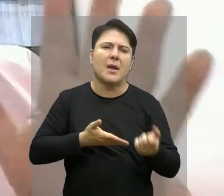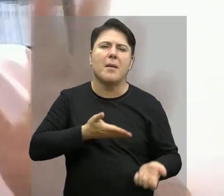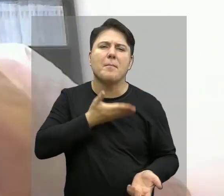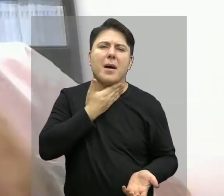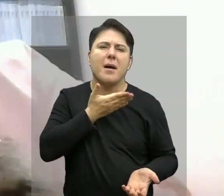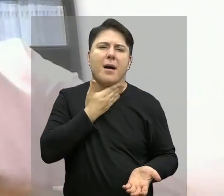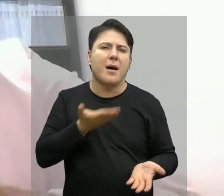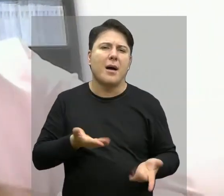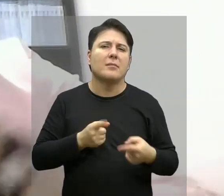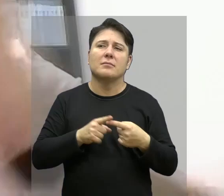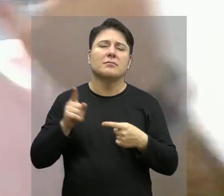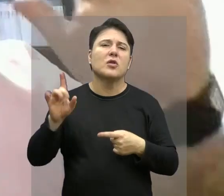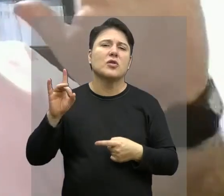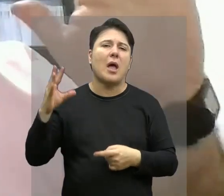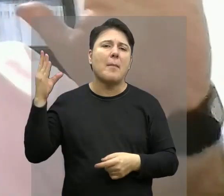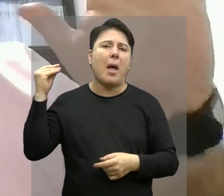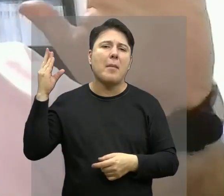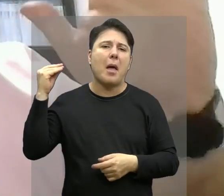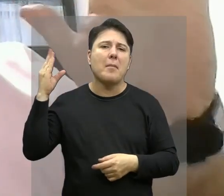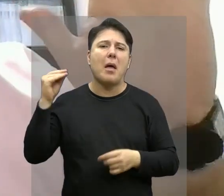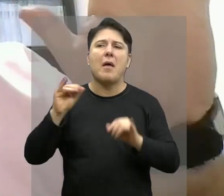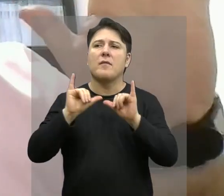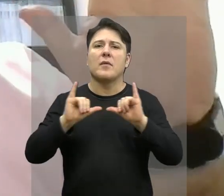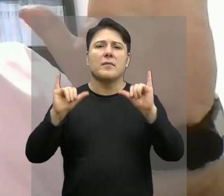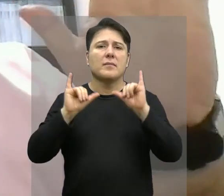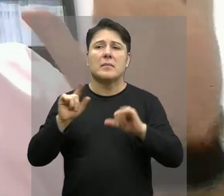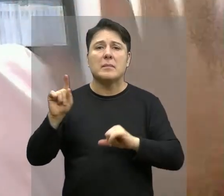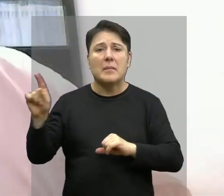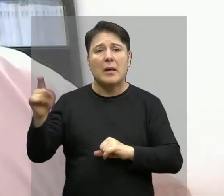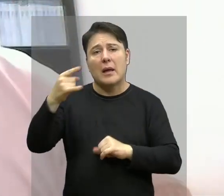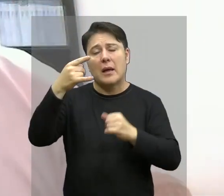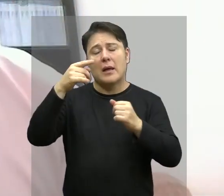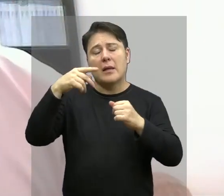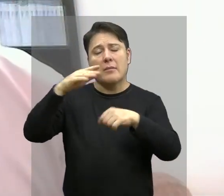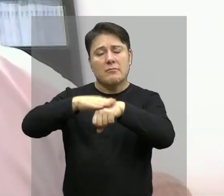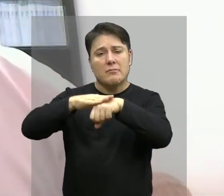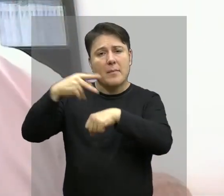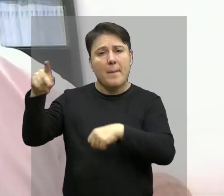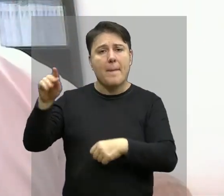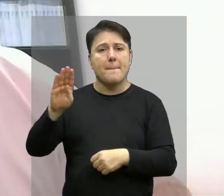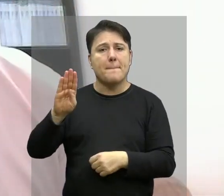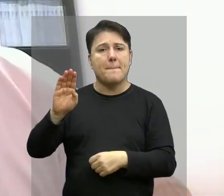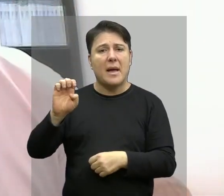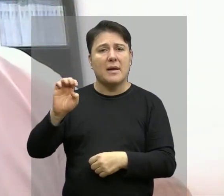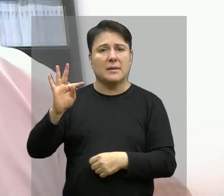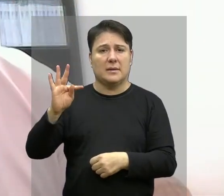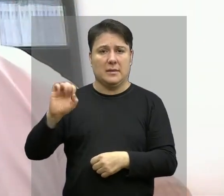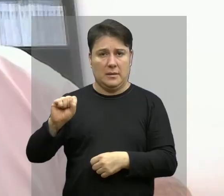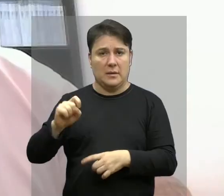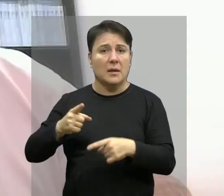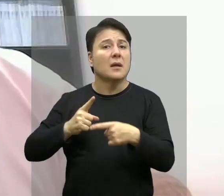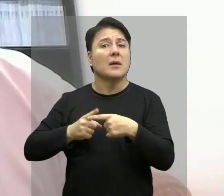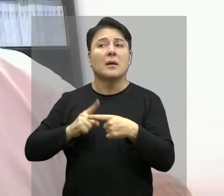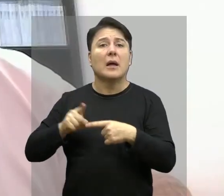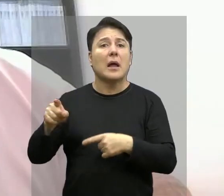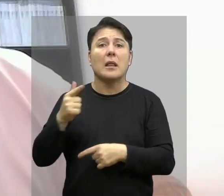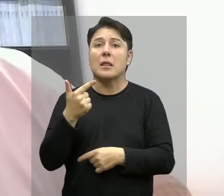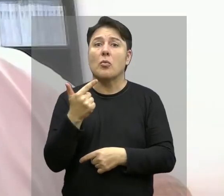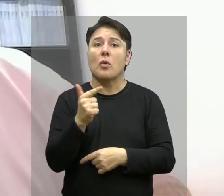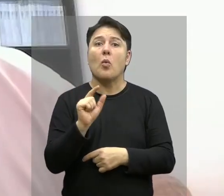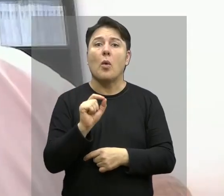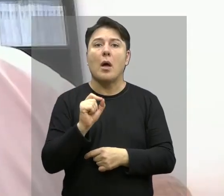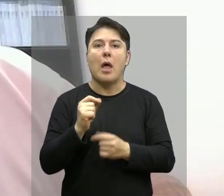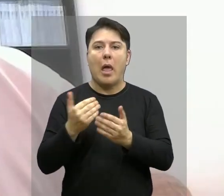tudo marketing, obviamente, que interessa somente às bets, né? Porque não existe jogar